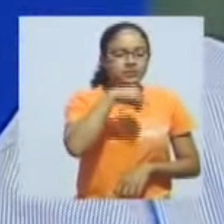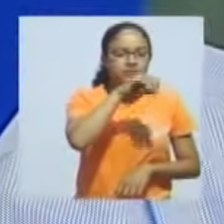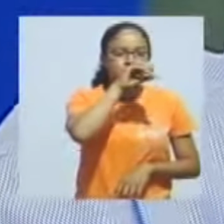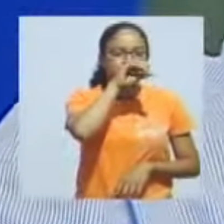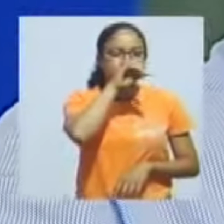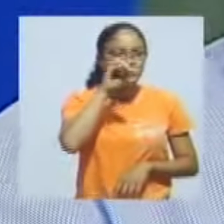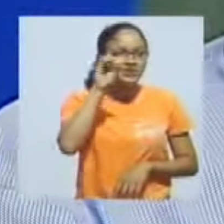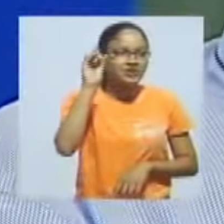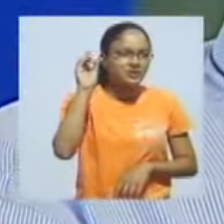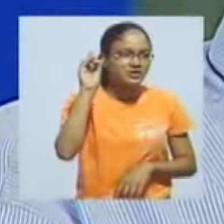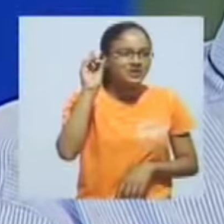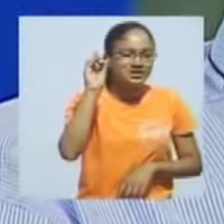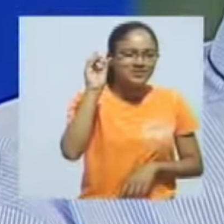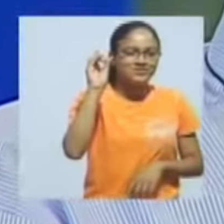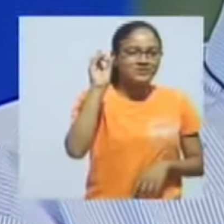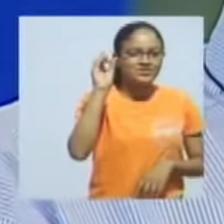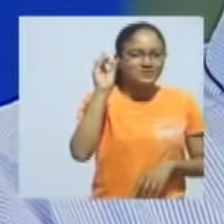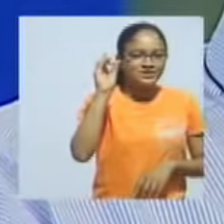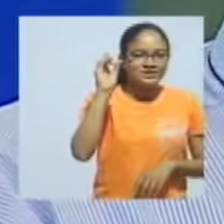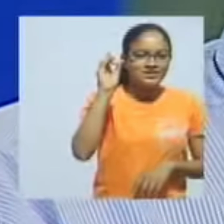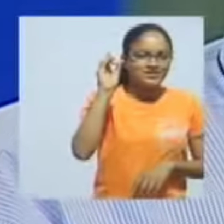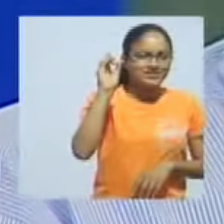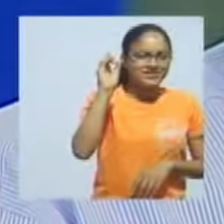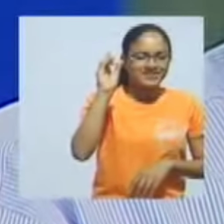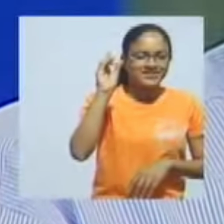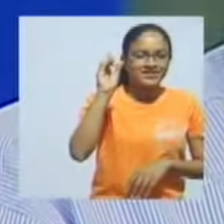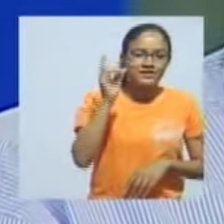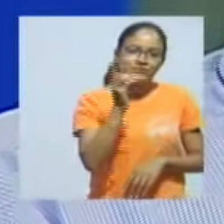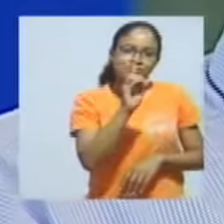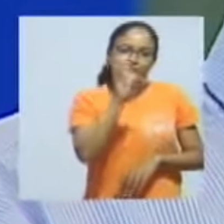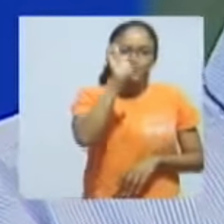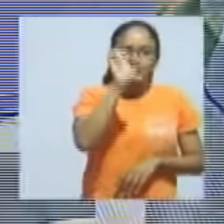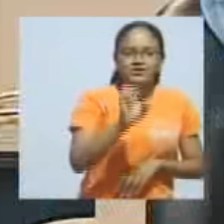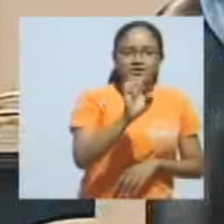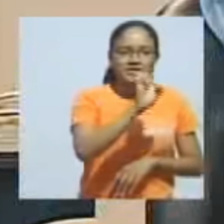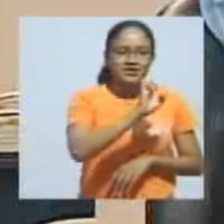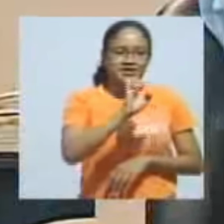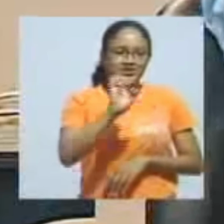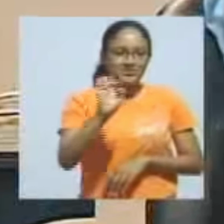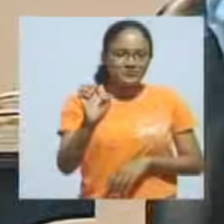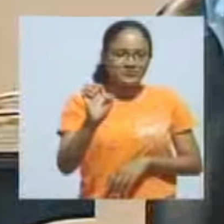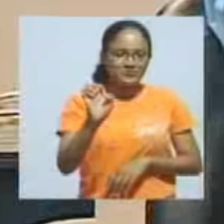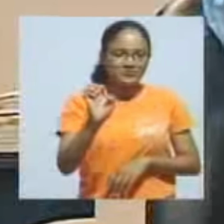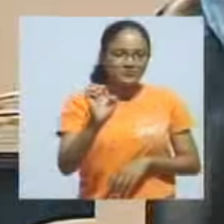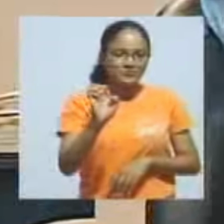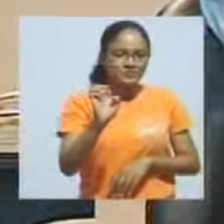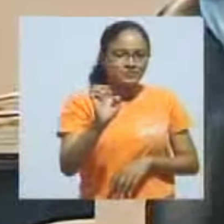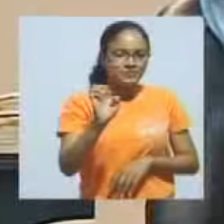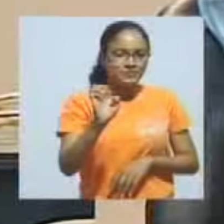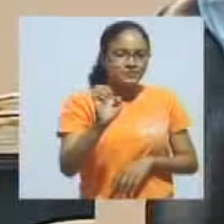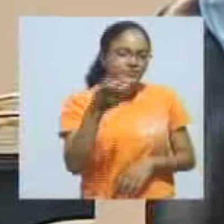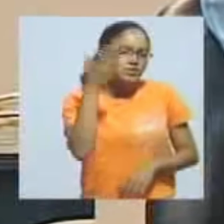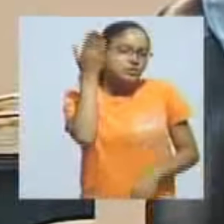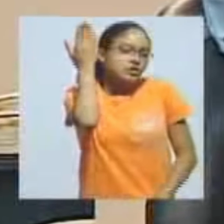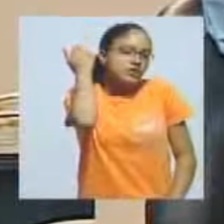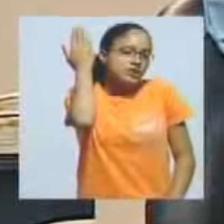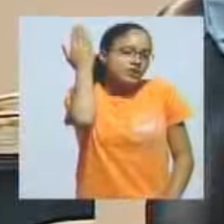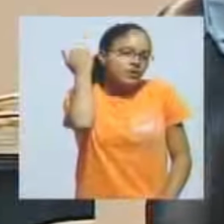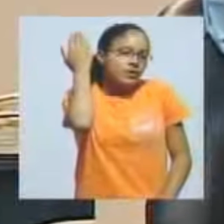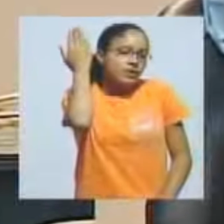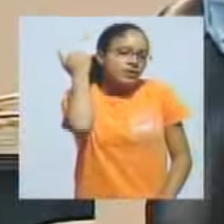Essa morte de que fala, não é o Evangelho, é um dos textos mais antigos do Novo Testamento,